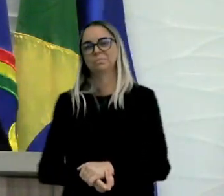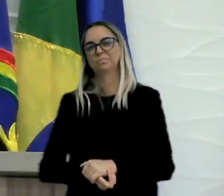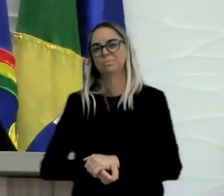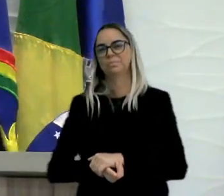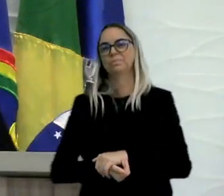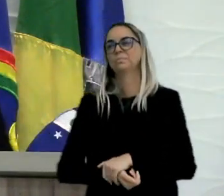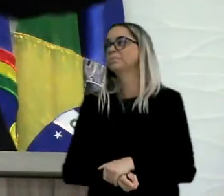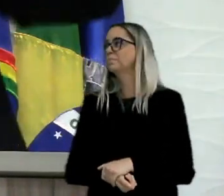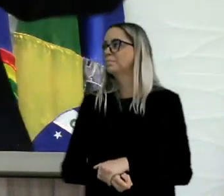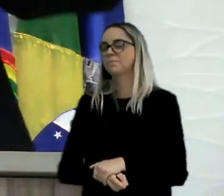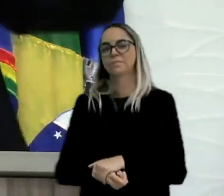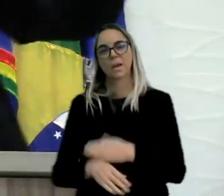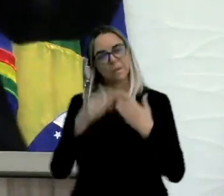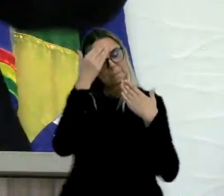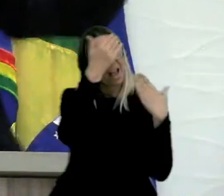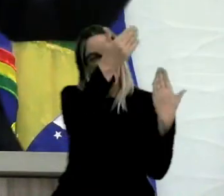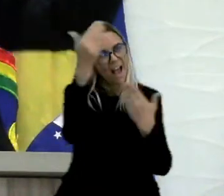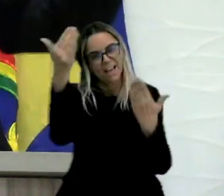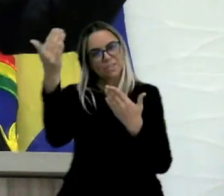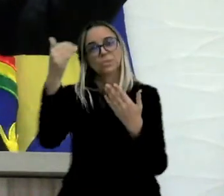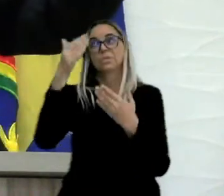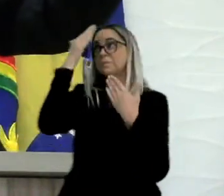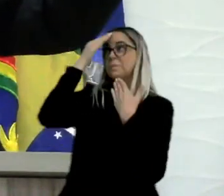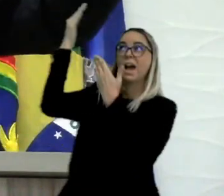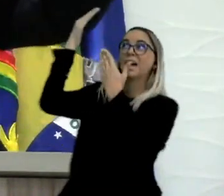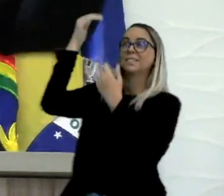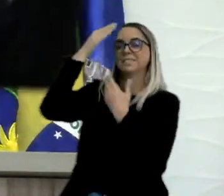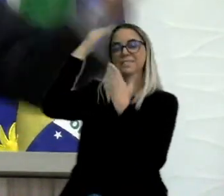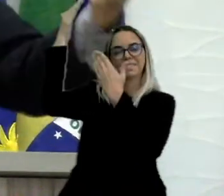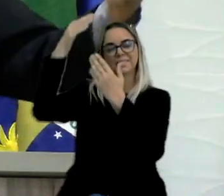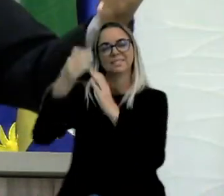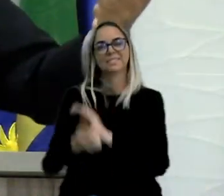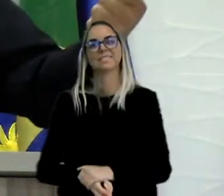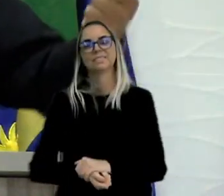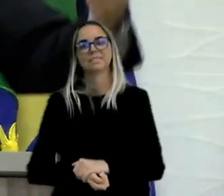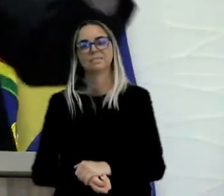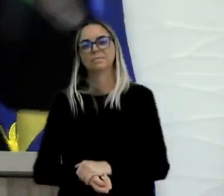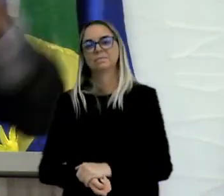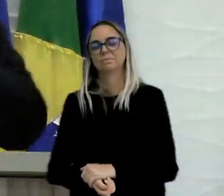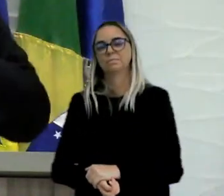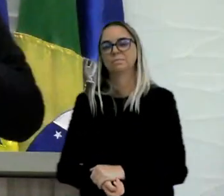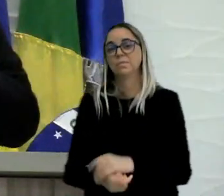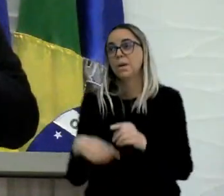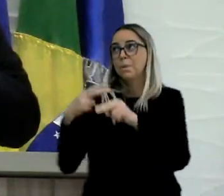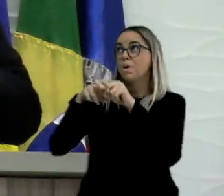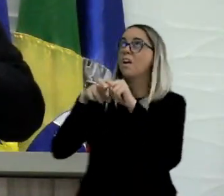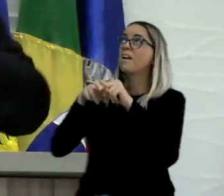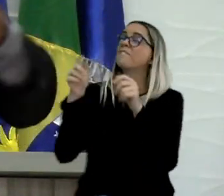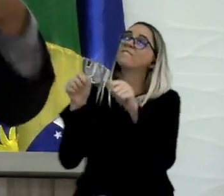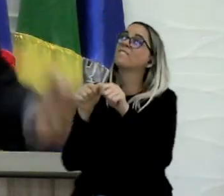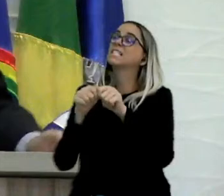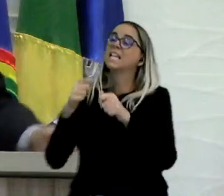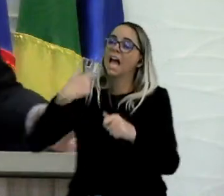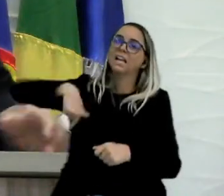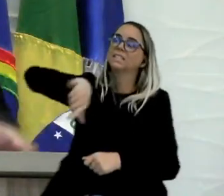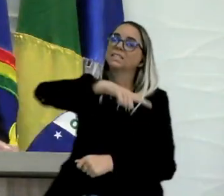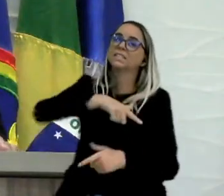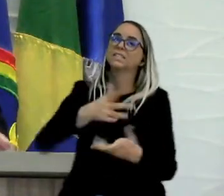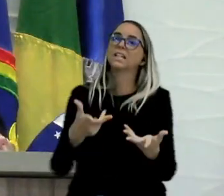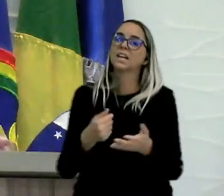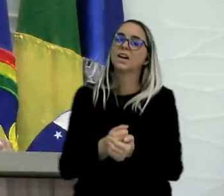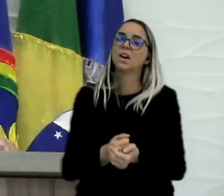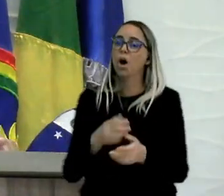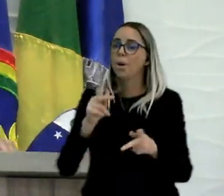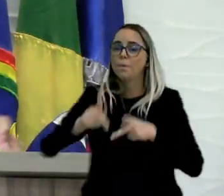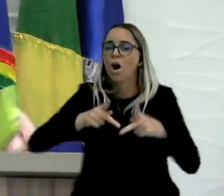ih Obrigado meu Deus obrigado por fazer parte de Livrar o